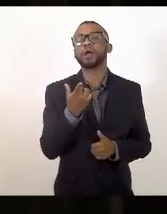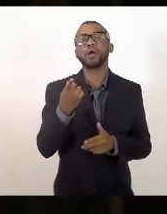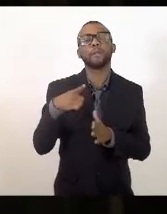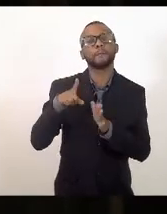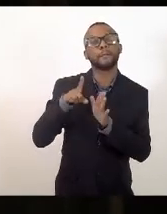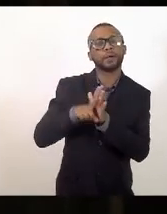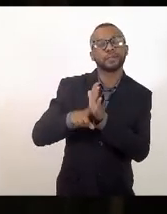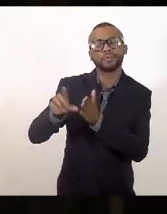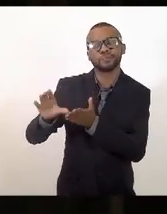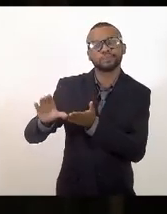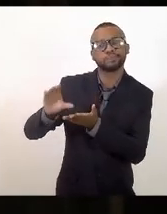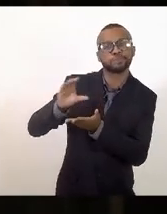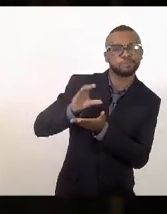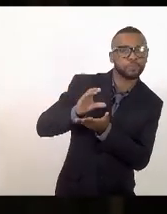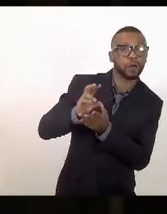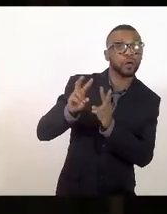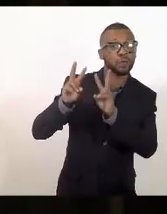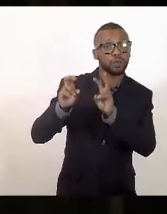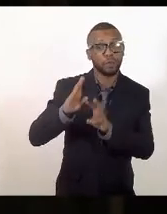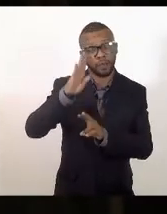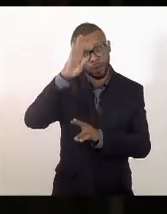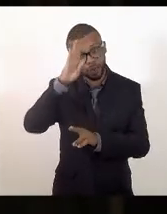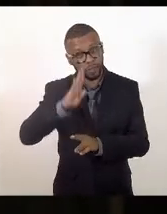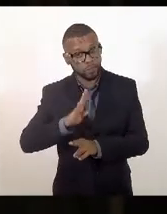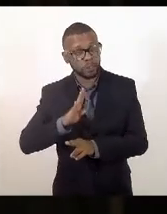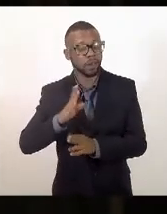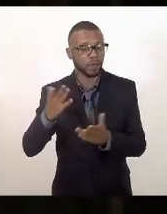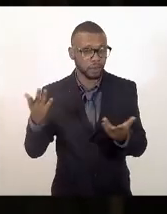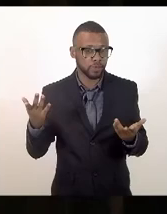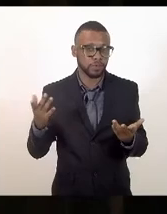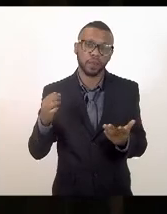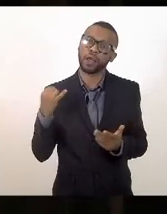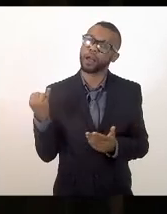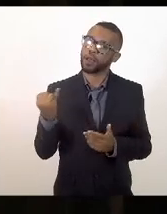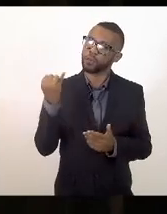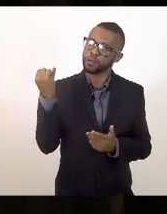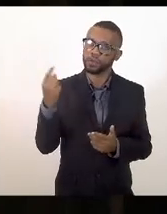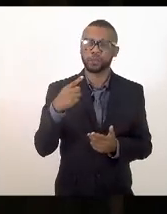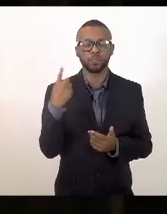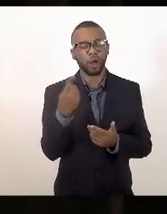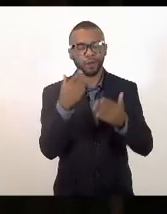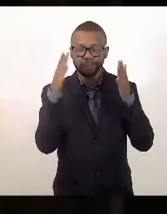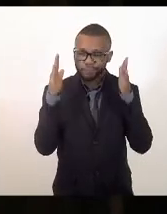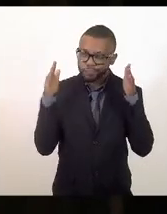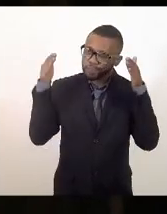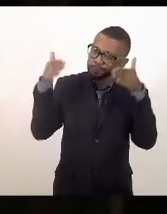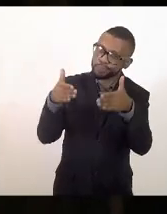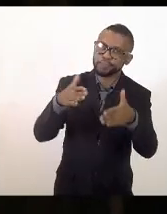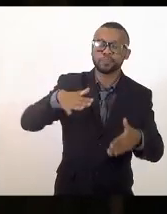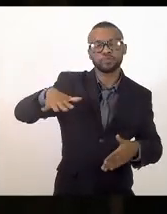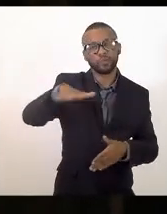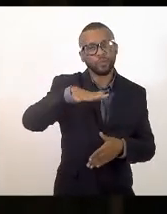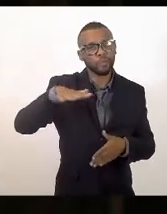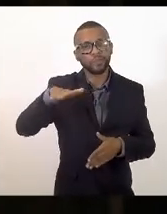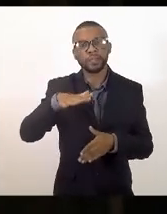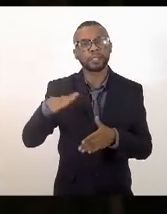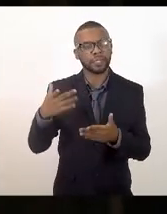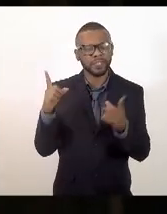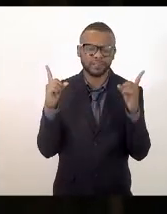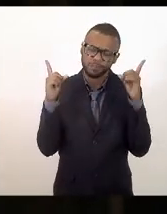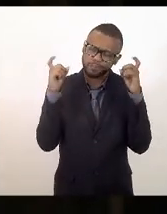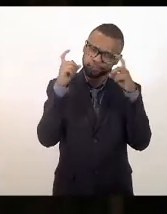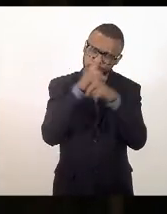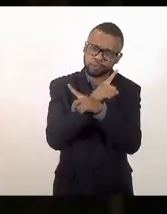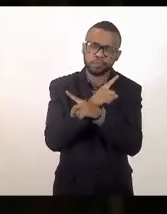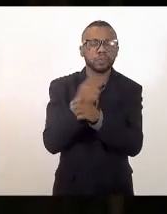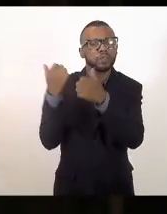receber grande com relação à gratuidade. Então é importante que nós venhamos a nos debruçarmos nessa questão que é grave e